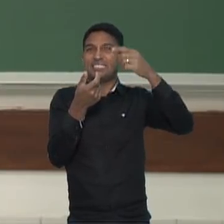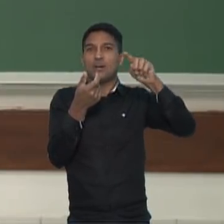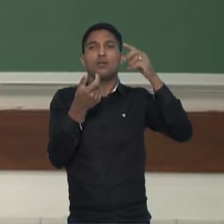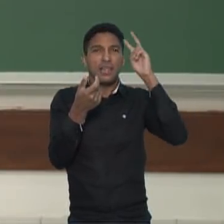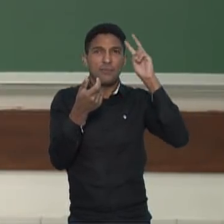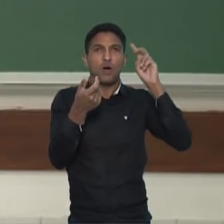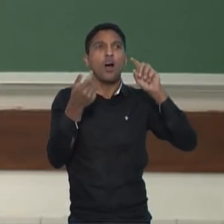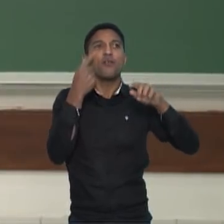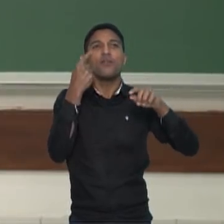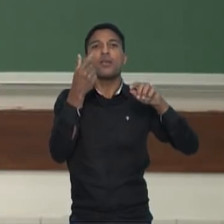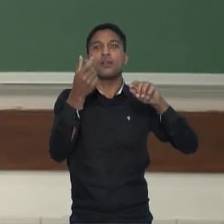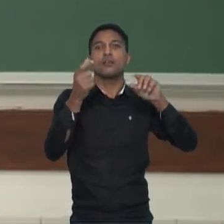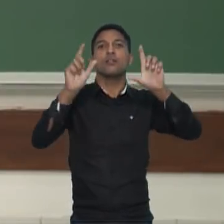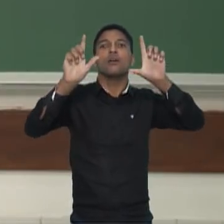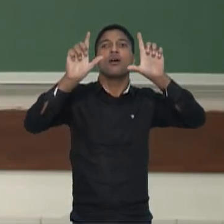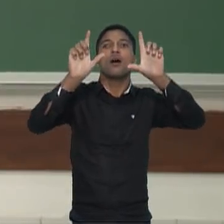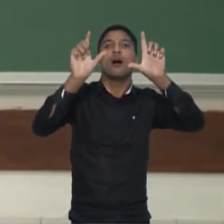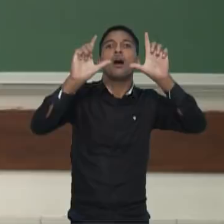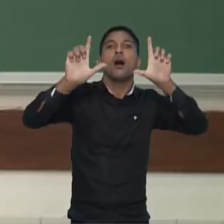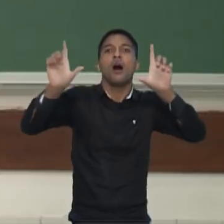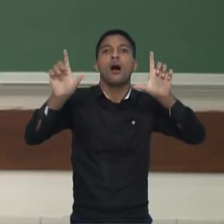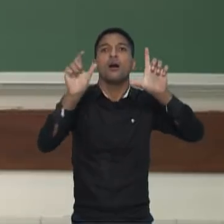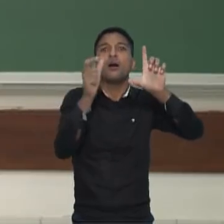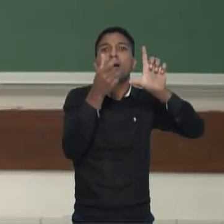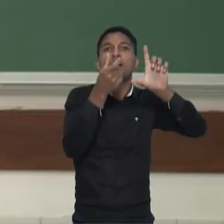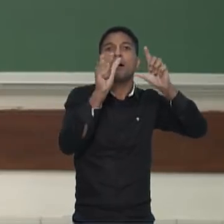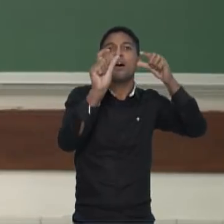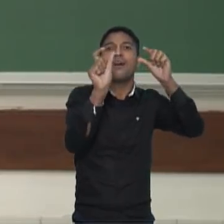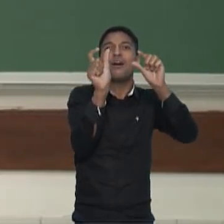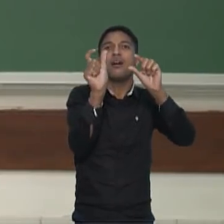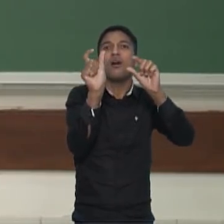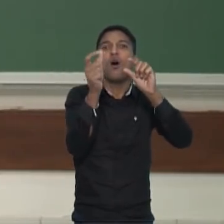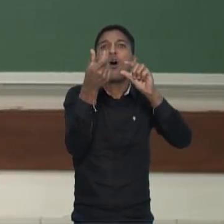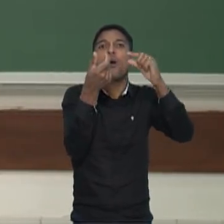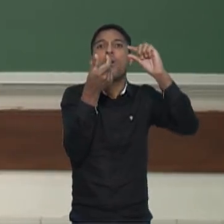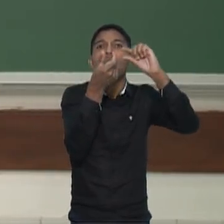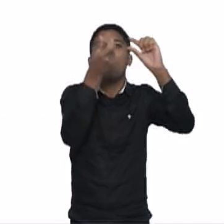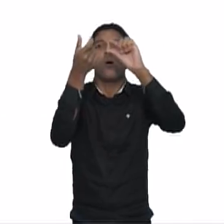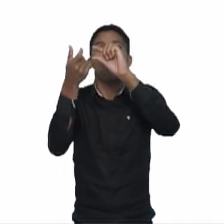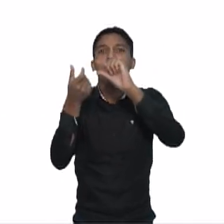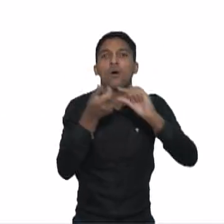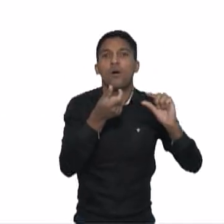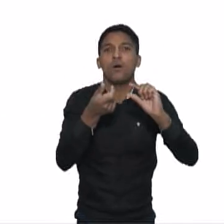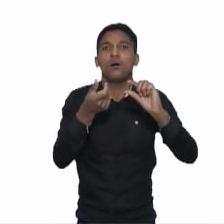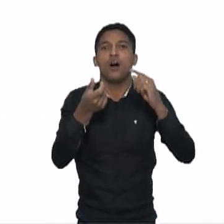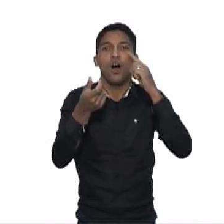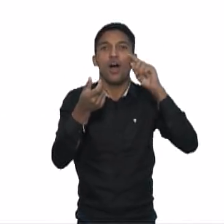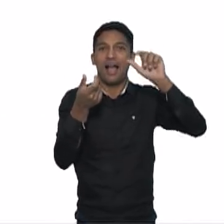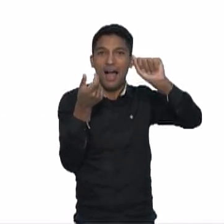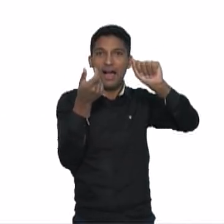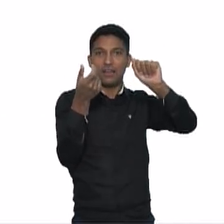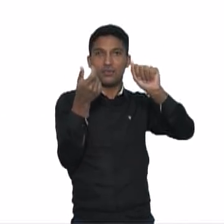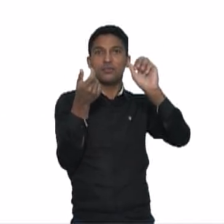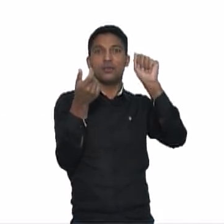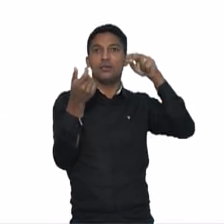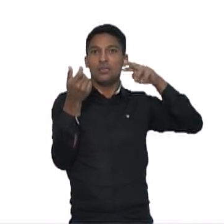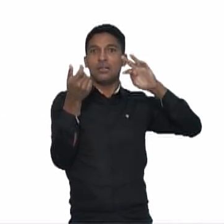vamos retomar as preposições essenciais. São elas: a,